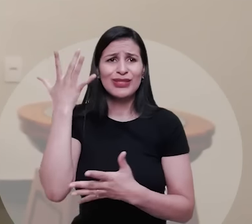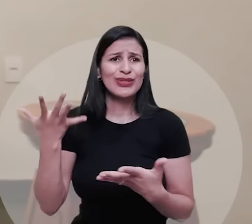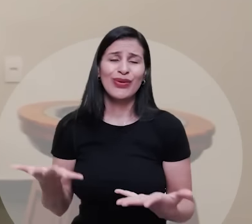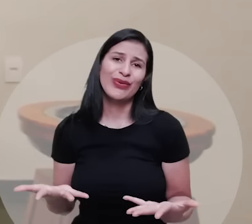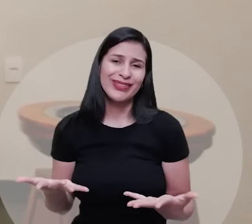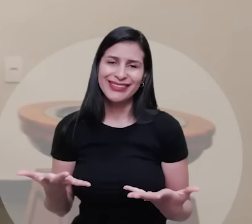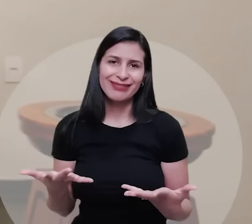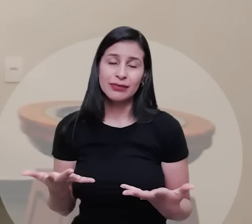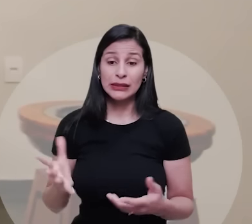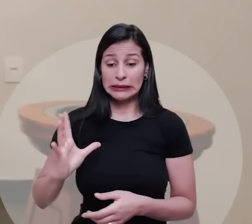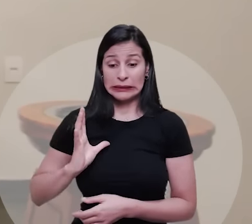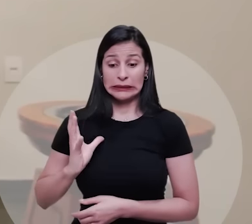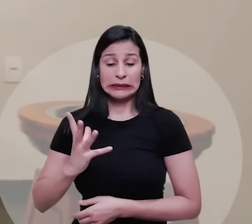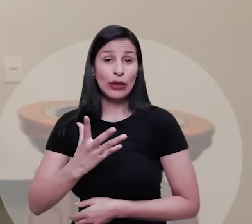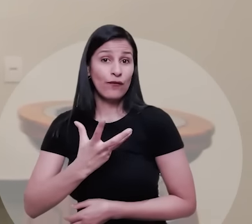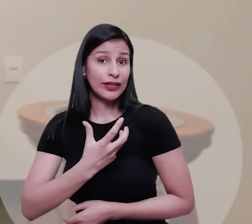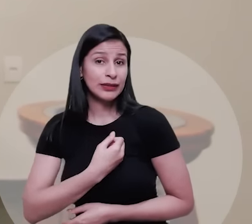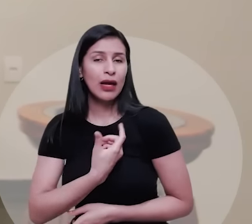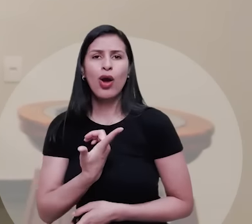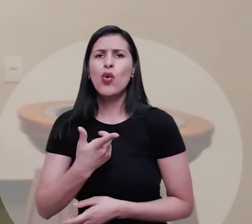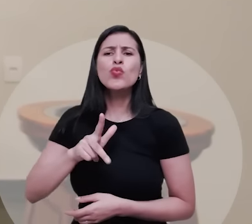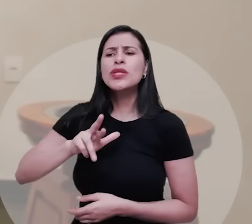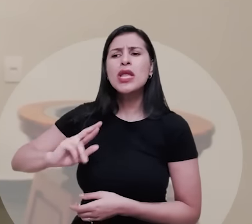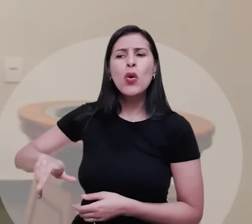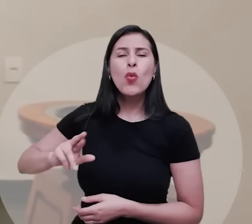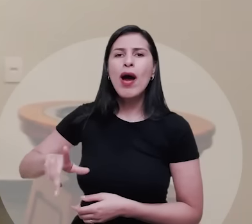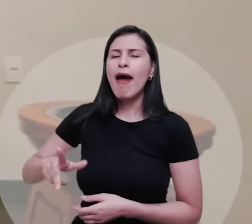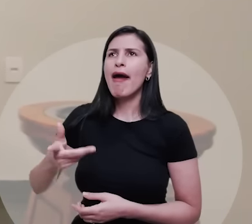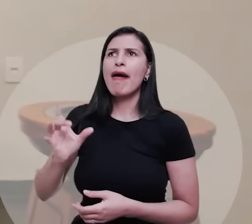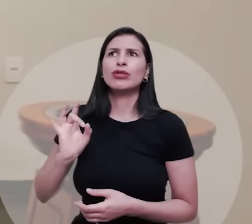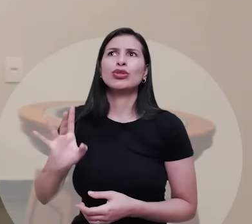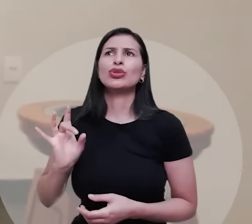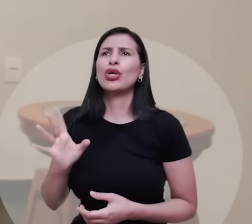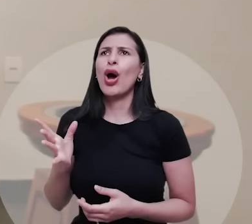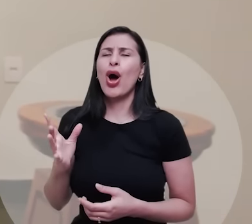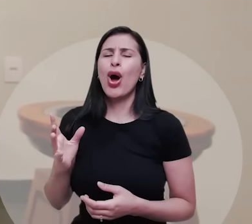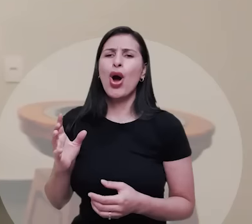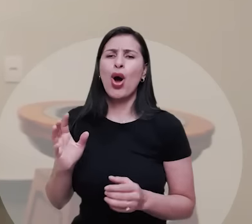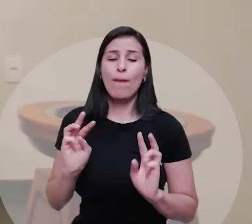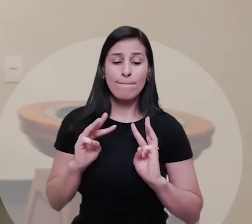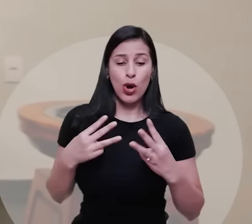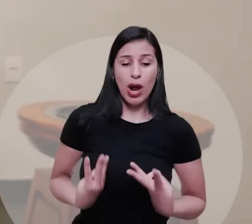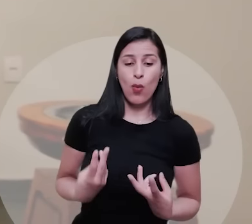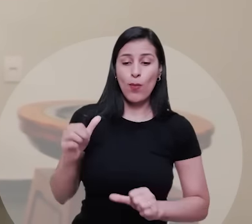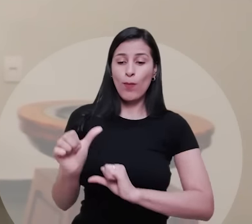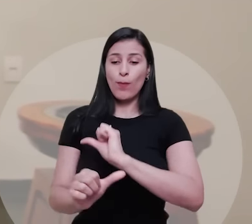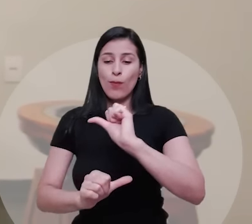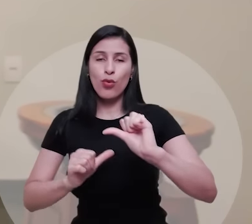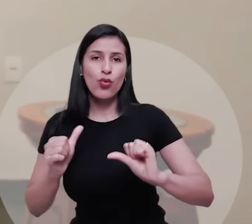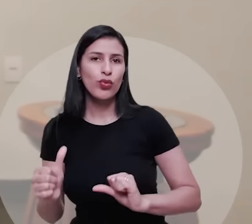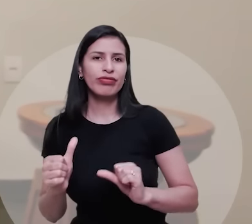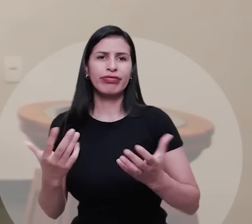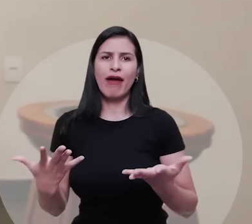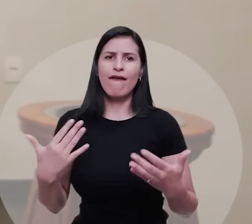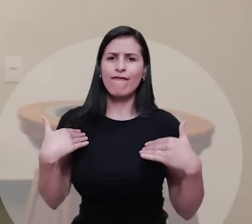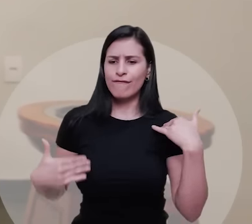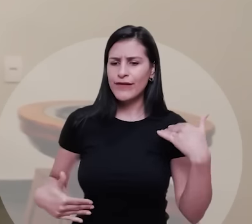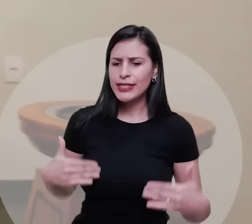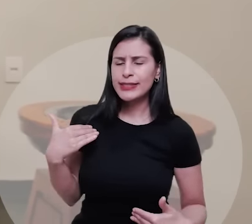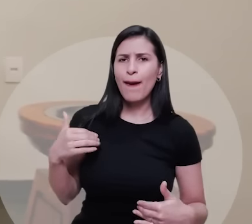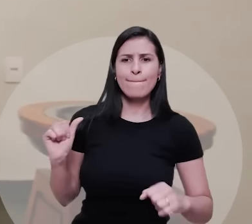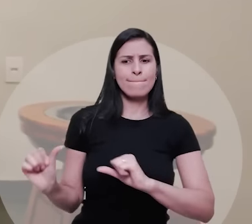respeito apenas a uma restauração moral, nem tampouco uma restauração física apenas. Se fosse